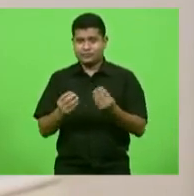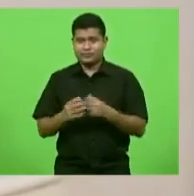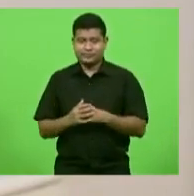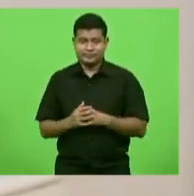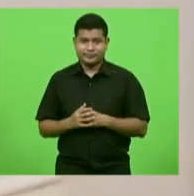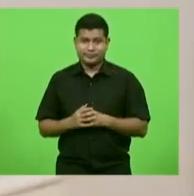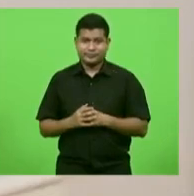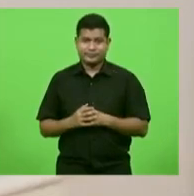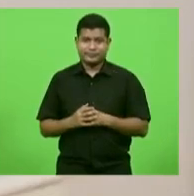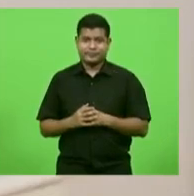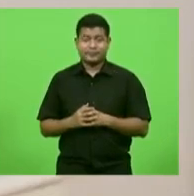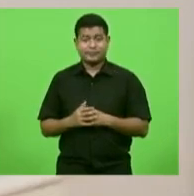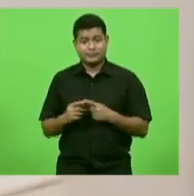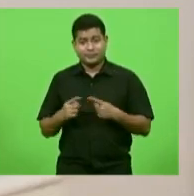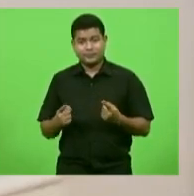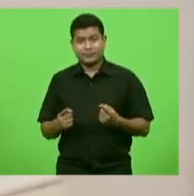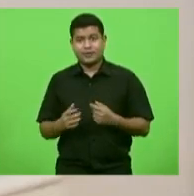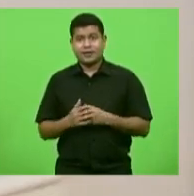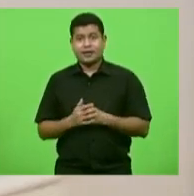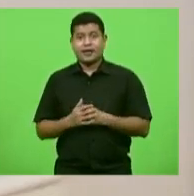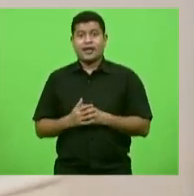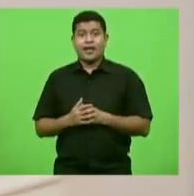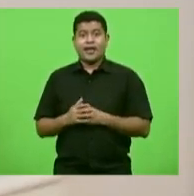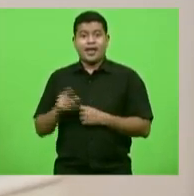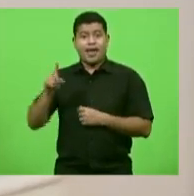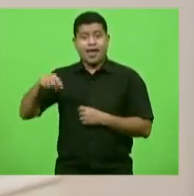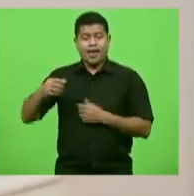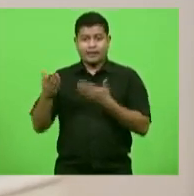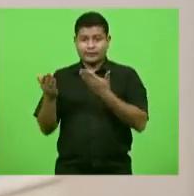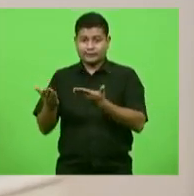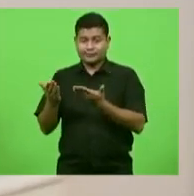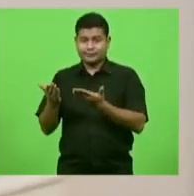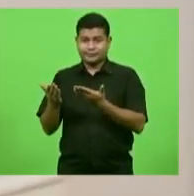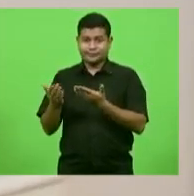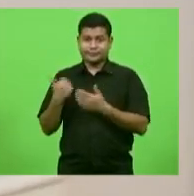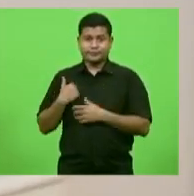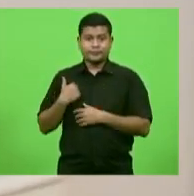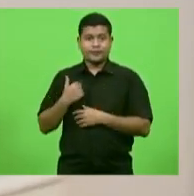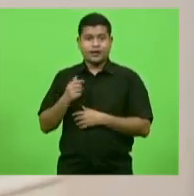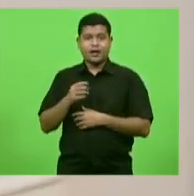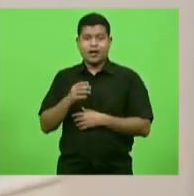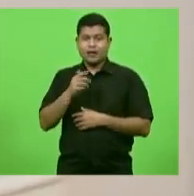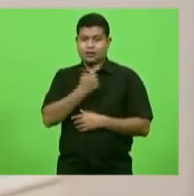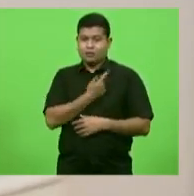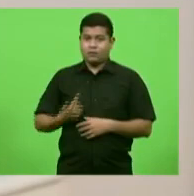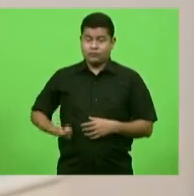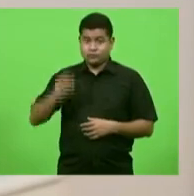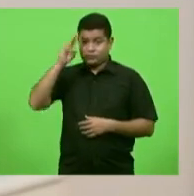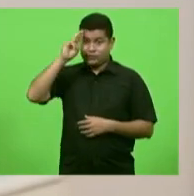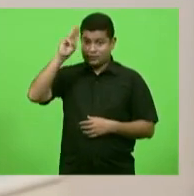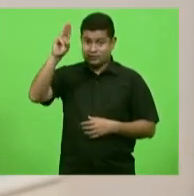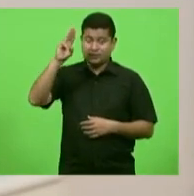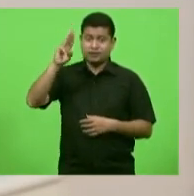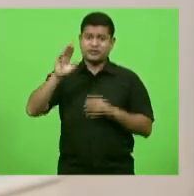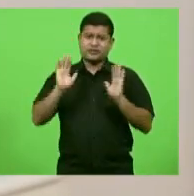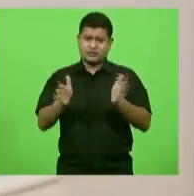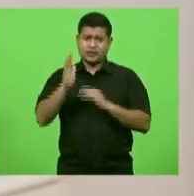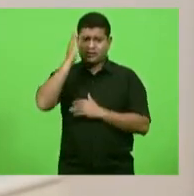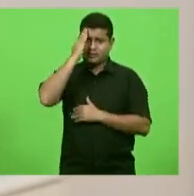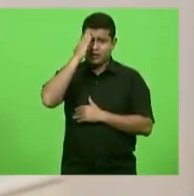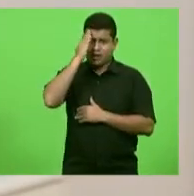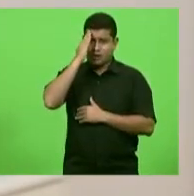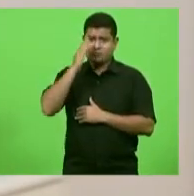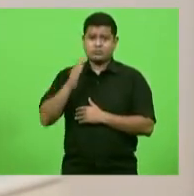Ou seja, é bastante improvável que o excelentíssimo senhor governador Carlos Moisés da Silva não soubesse da